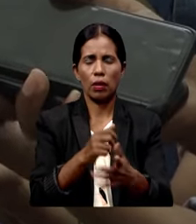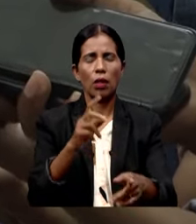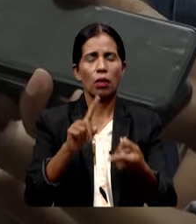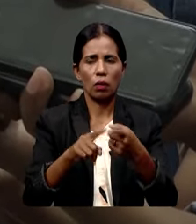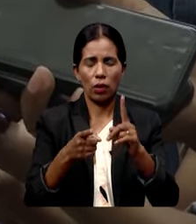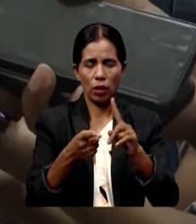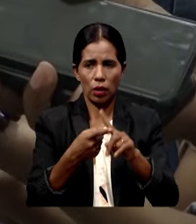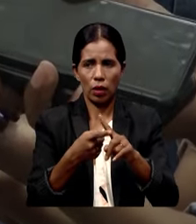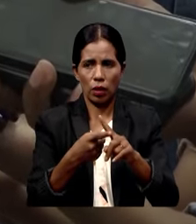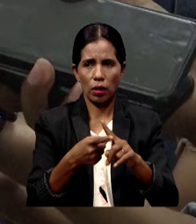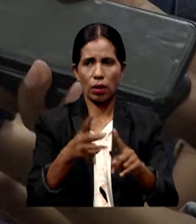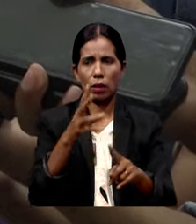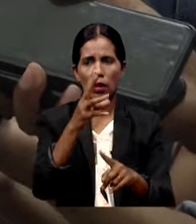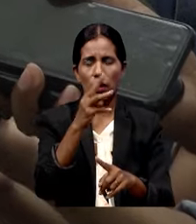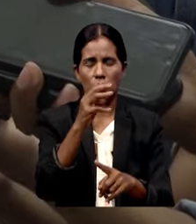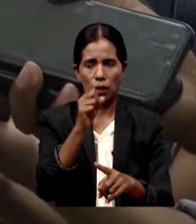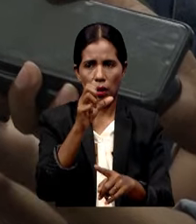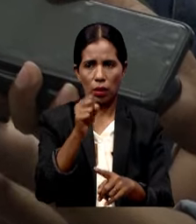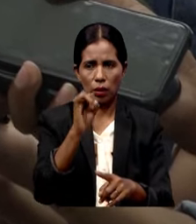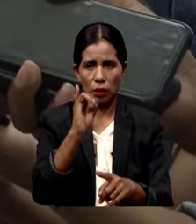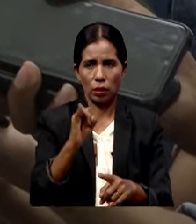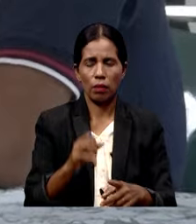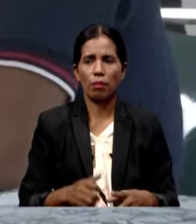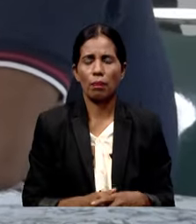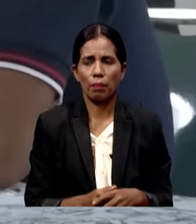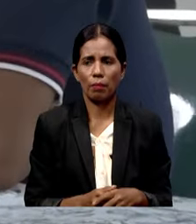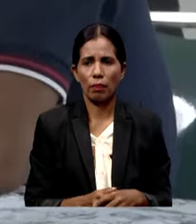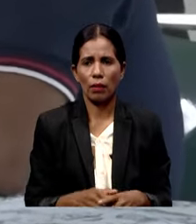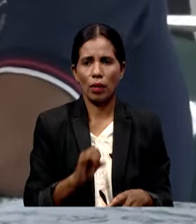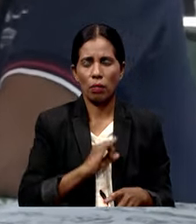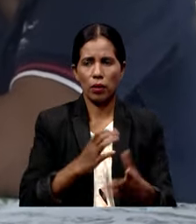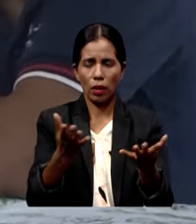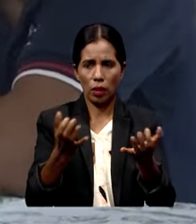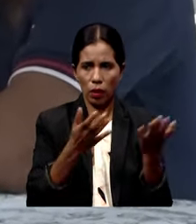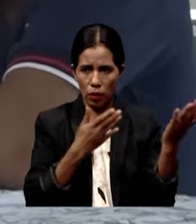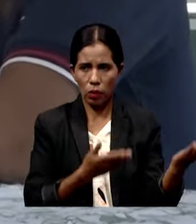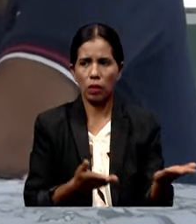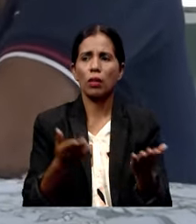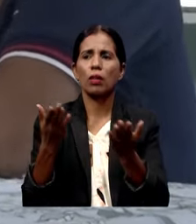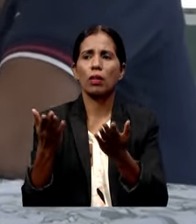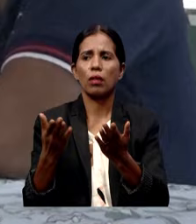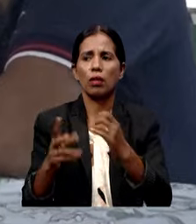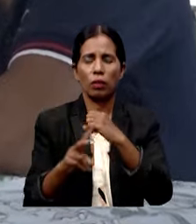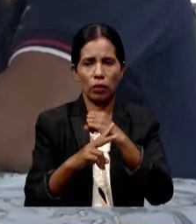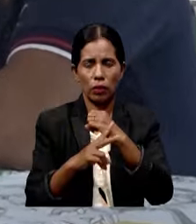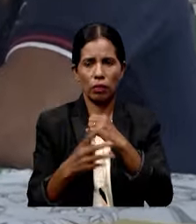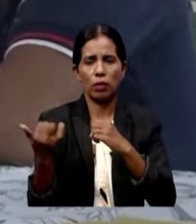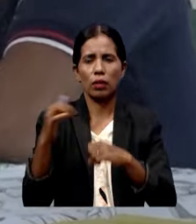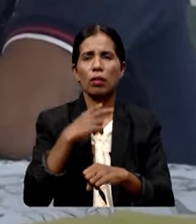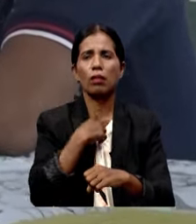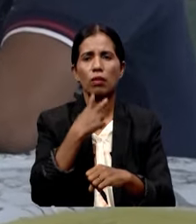in sound solidariedade social nian amosa kara katu lorire vitima siran elian